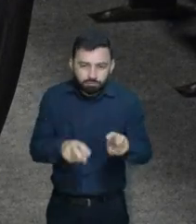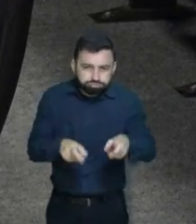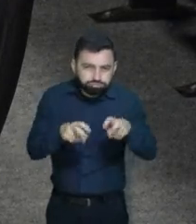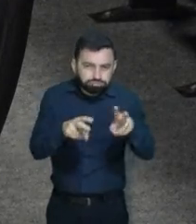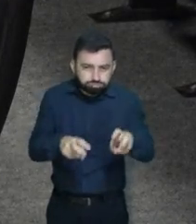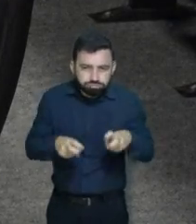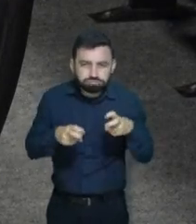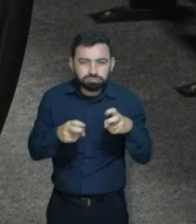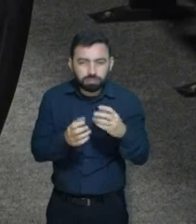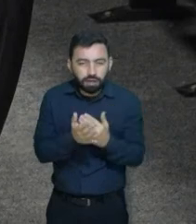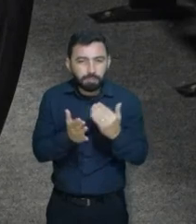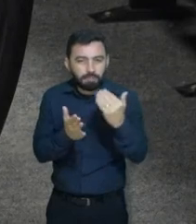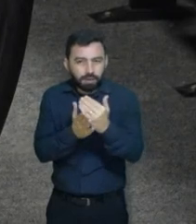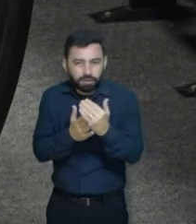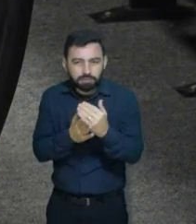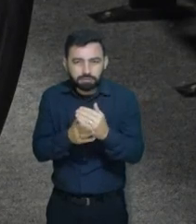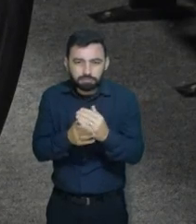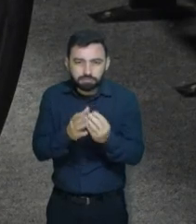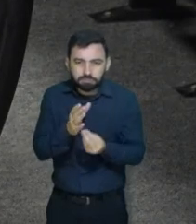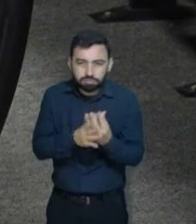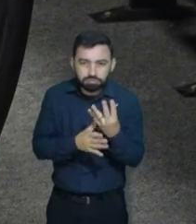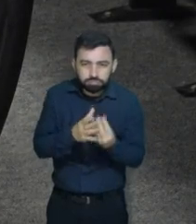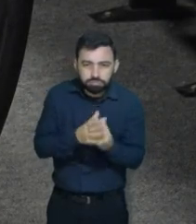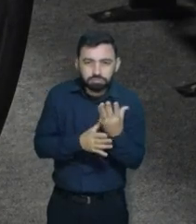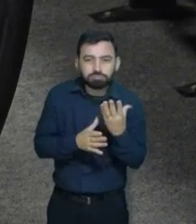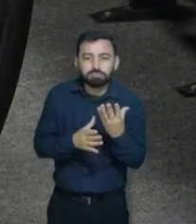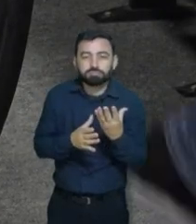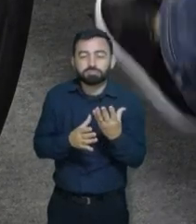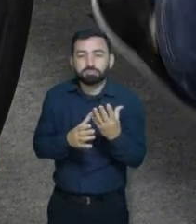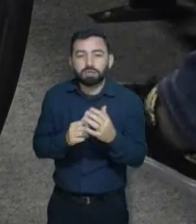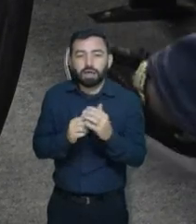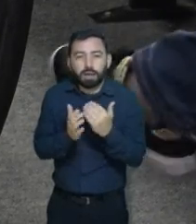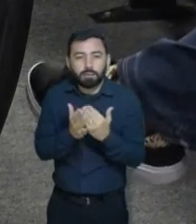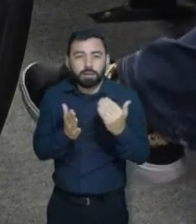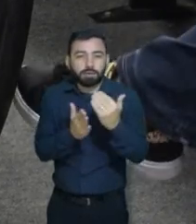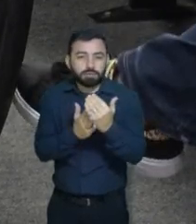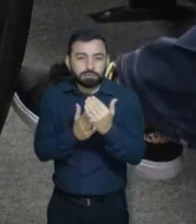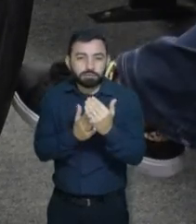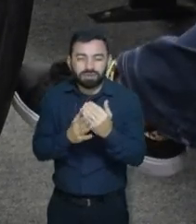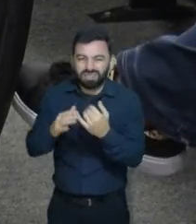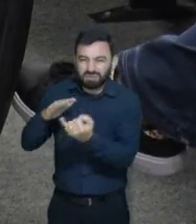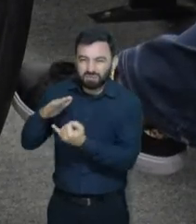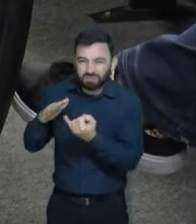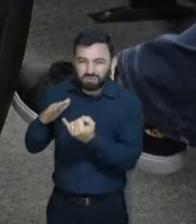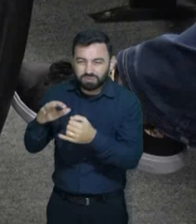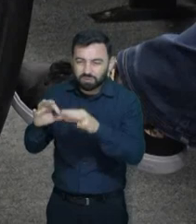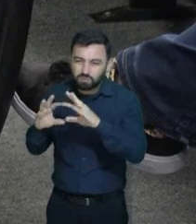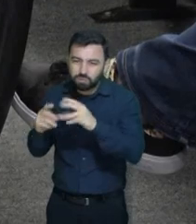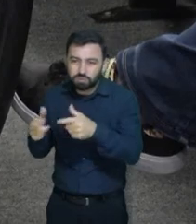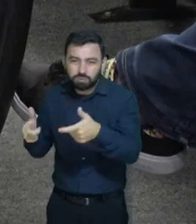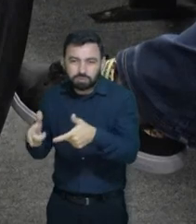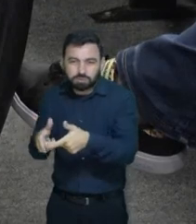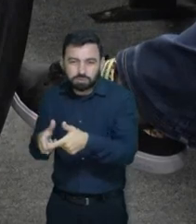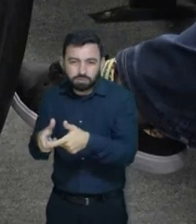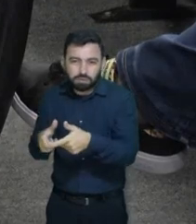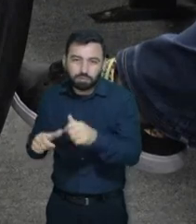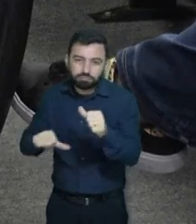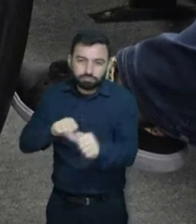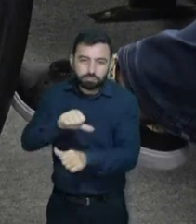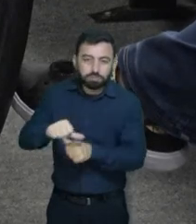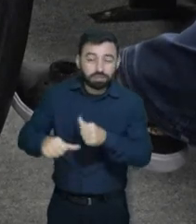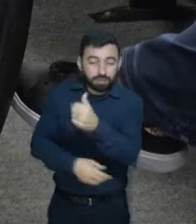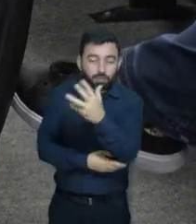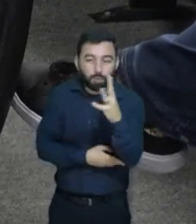nossa capacidade industrial de produção diminui. E a gente precisa industrializar nessa pequena escala para fazer a